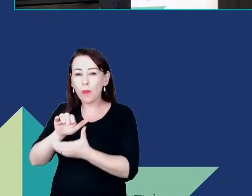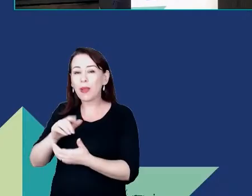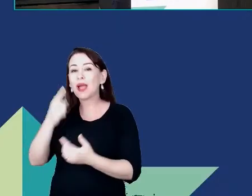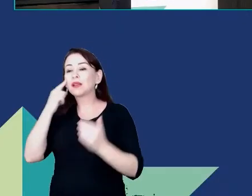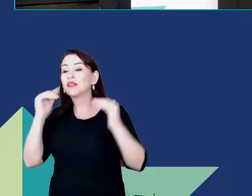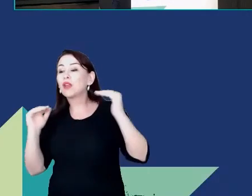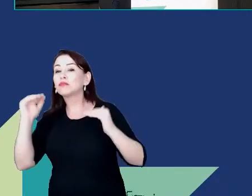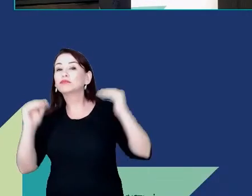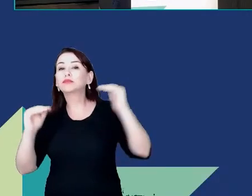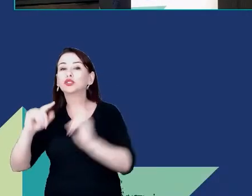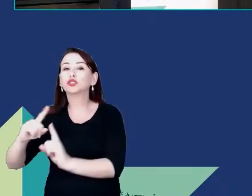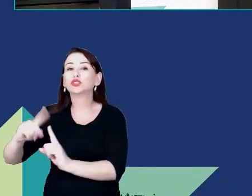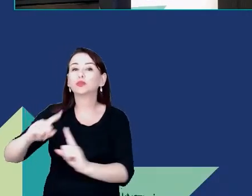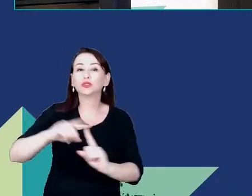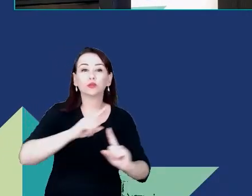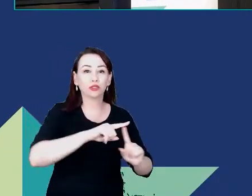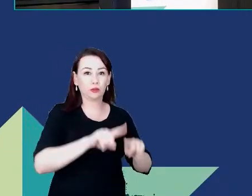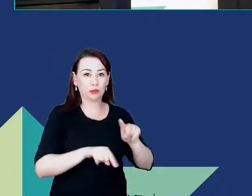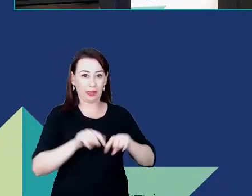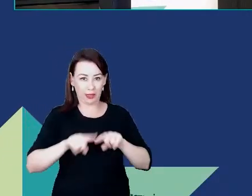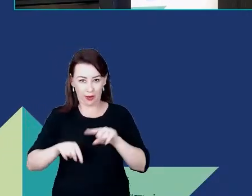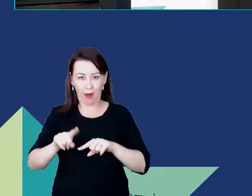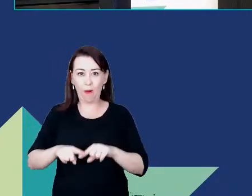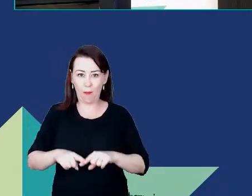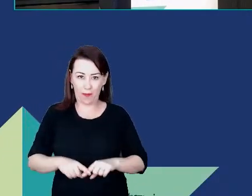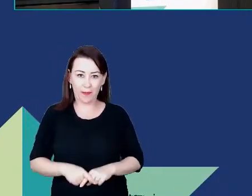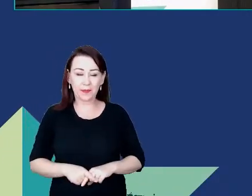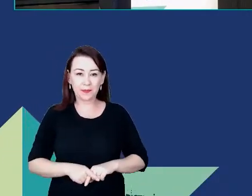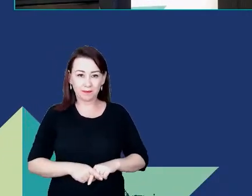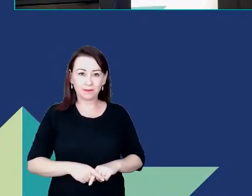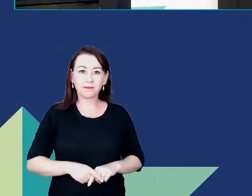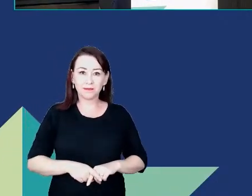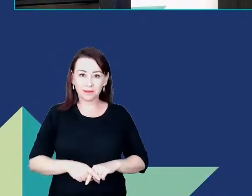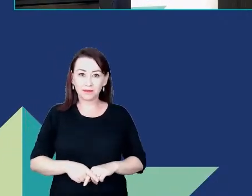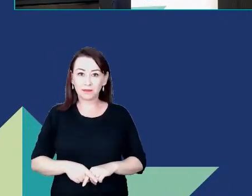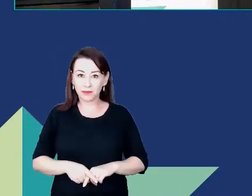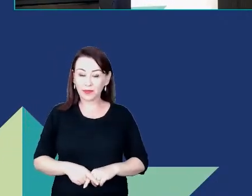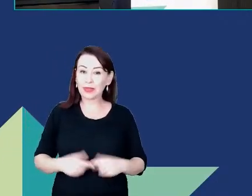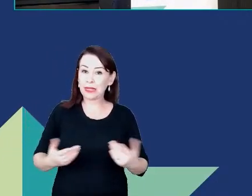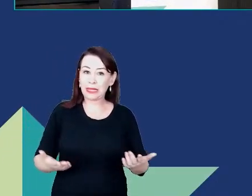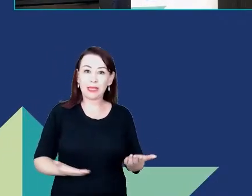materiais. Tá? E aqui alguns resultados. Né?